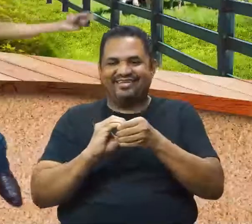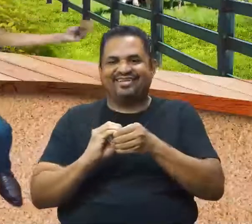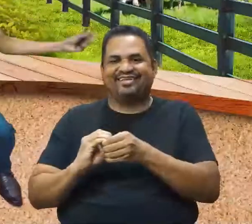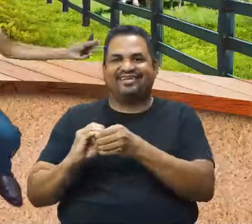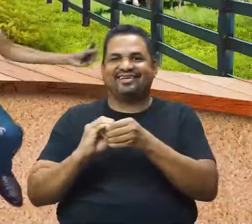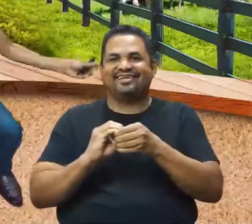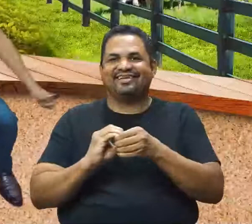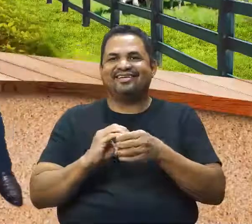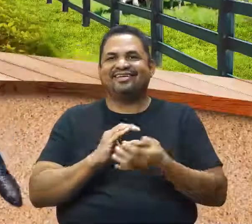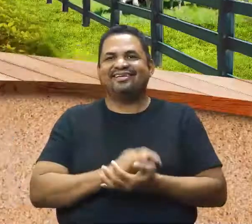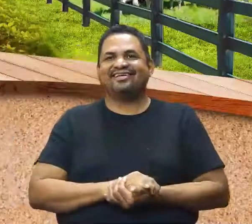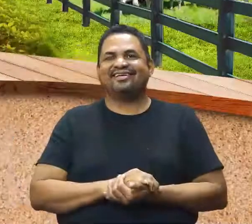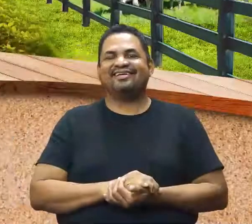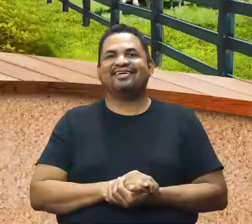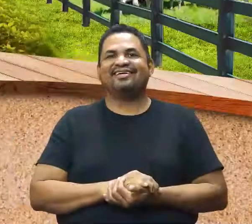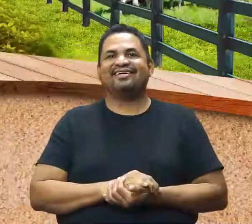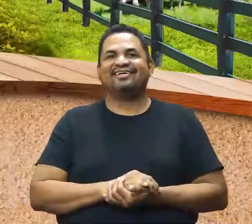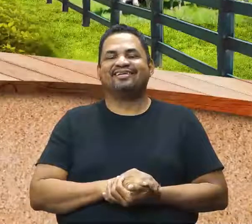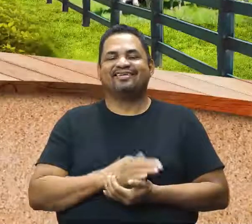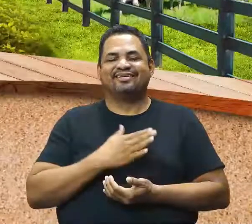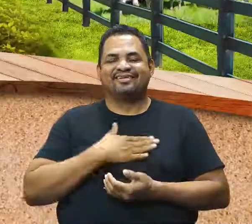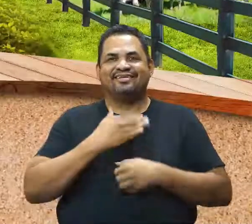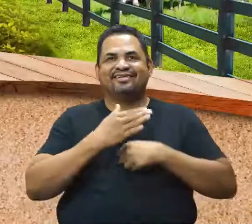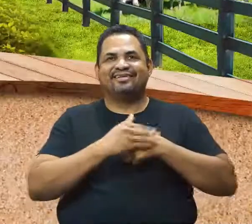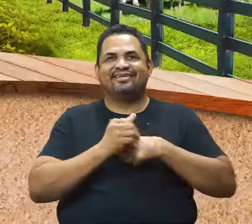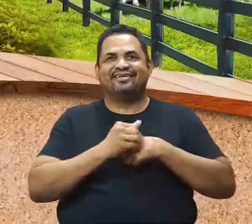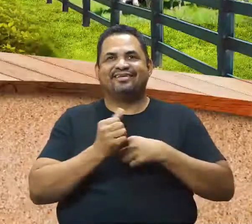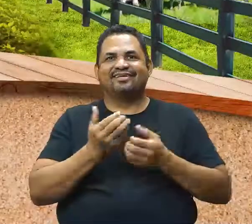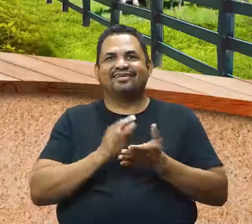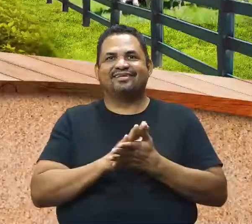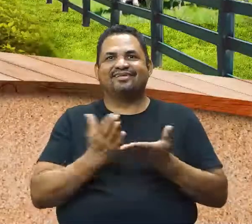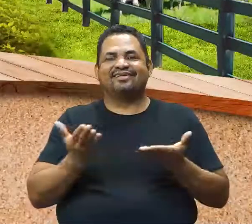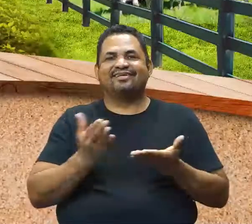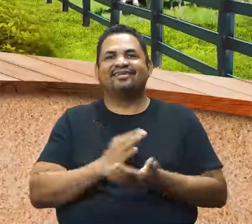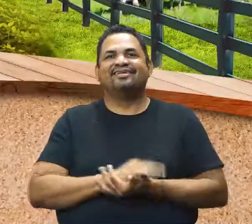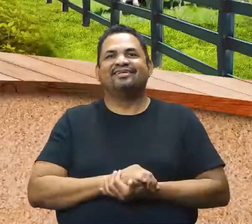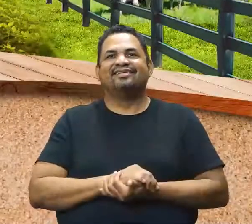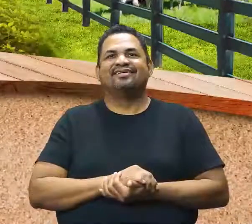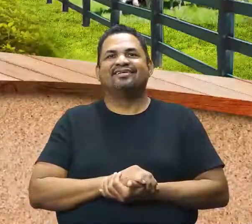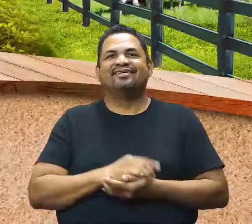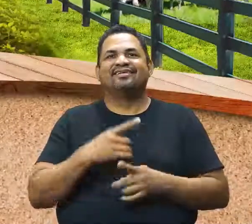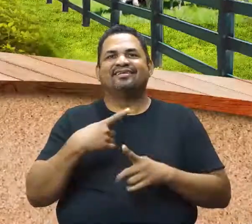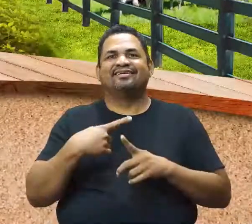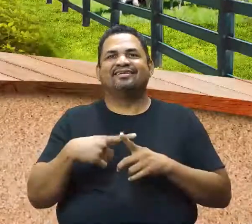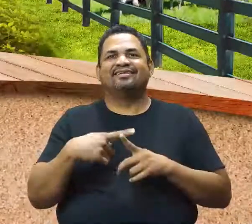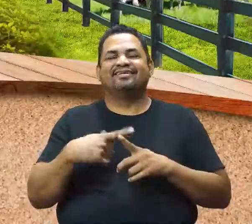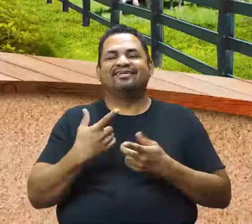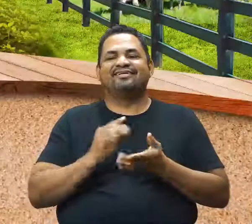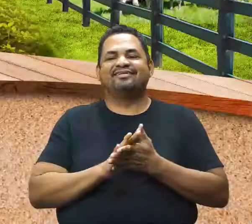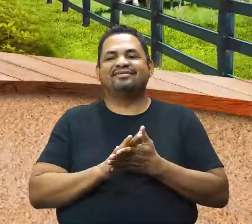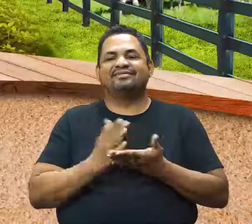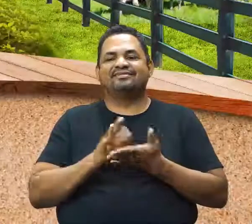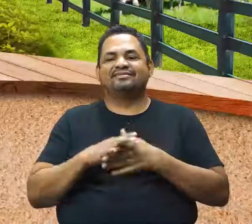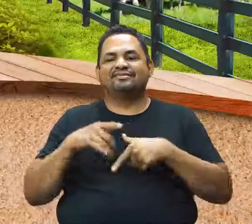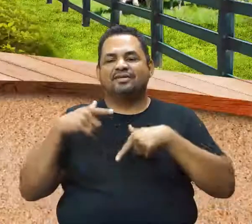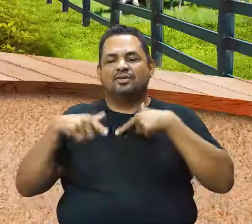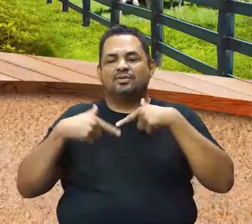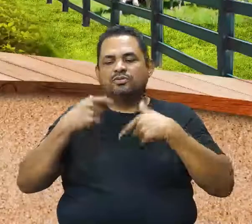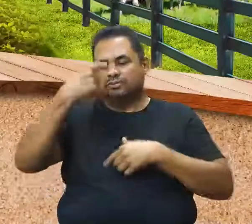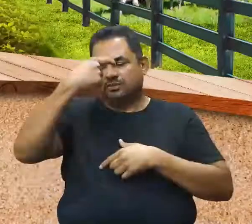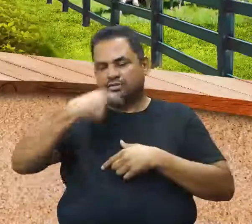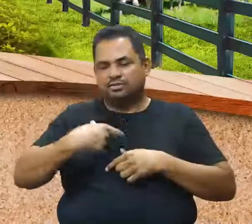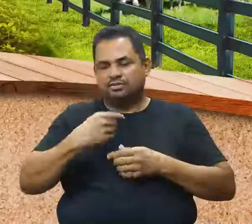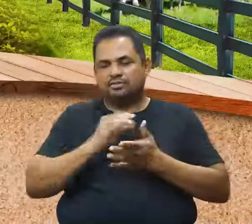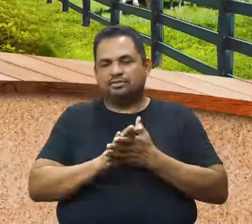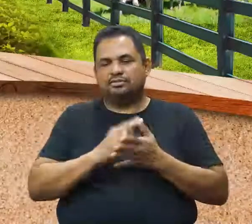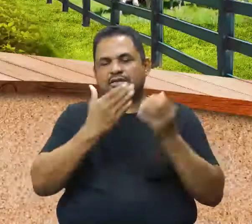Eu te amo. Meus queridos, isso como formação de uma cooperativa. Porque se os produtores de abacaxi, de